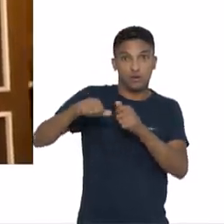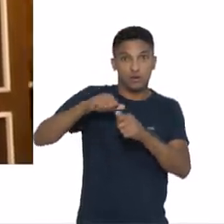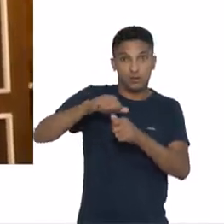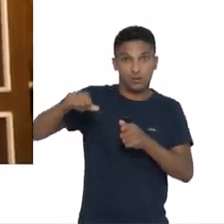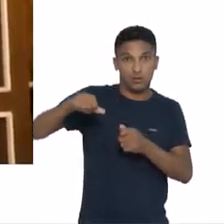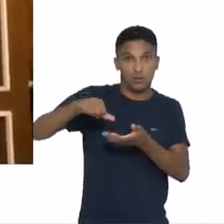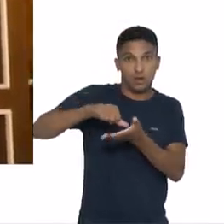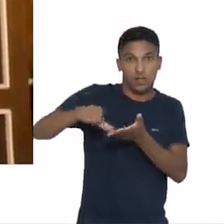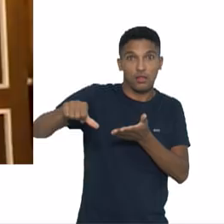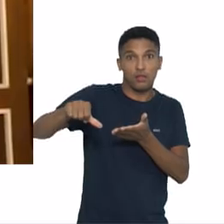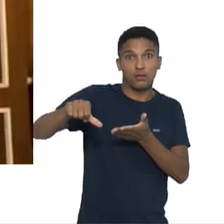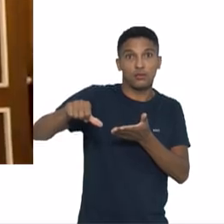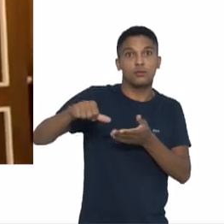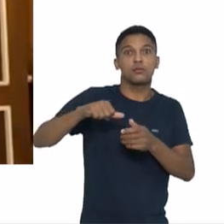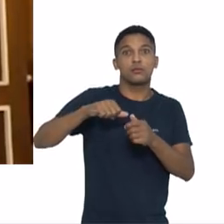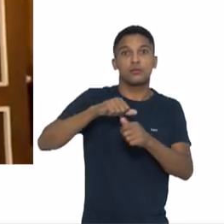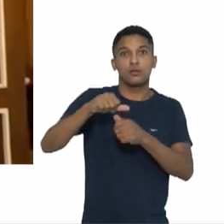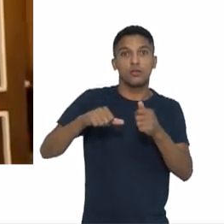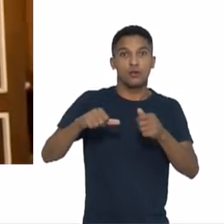colar.